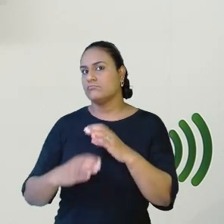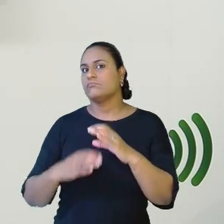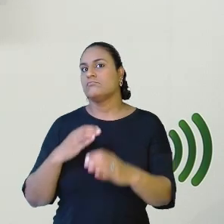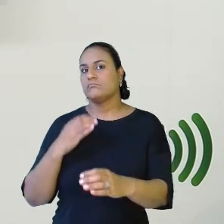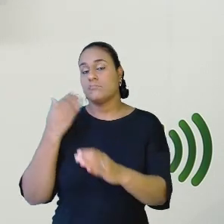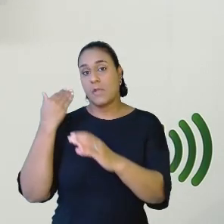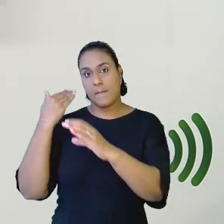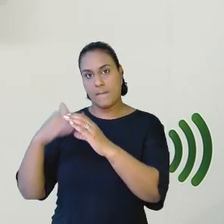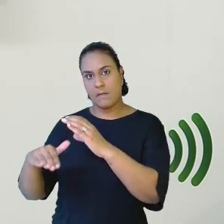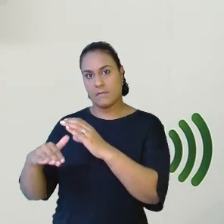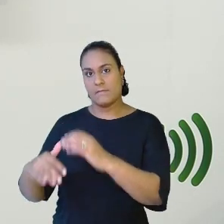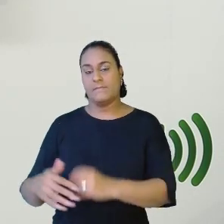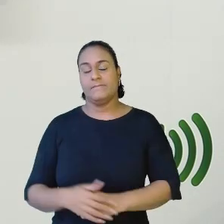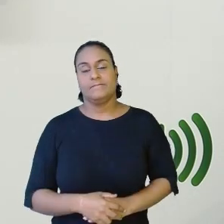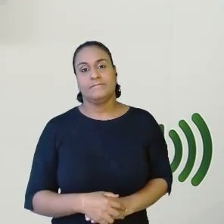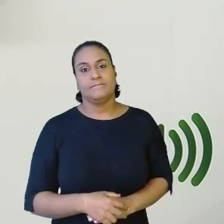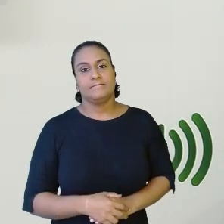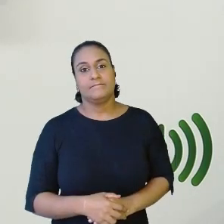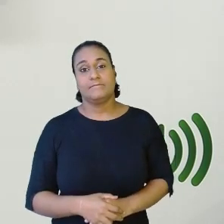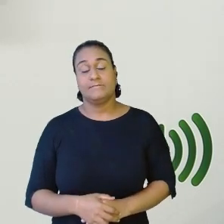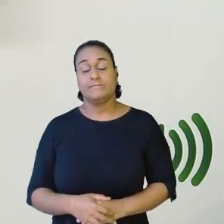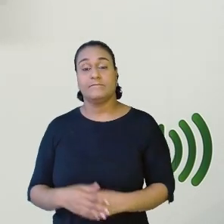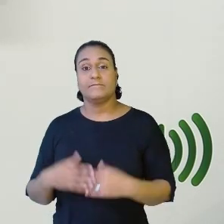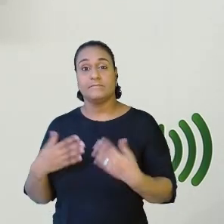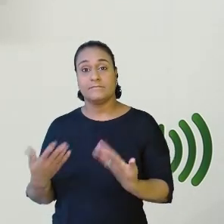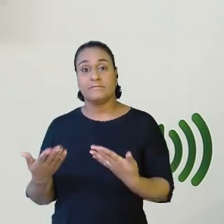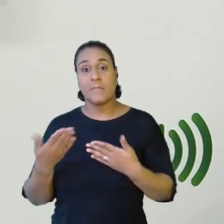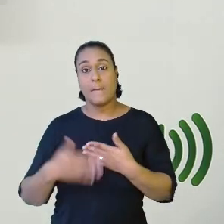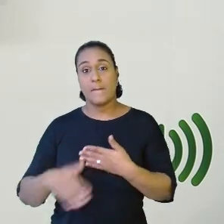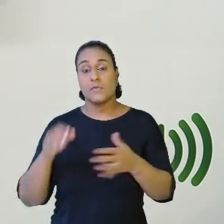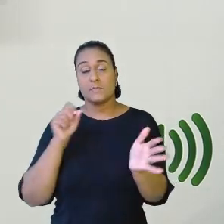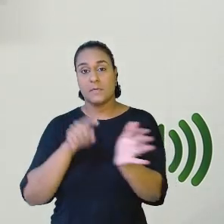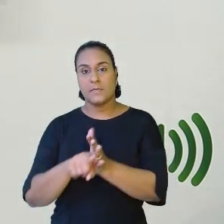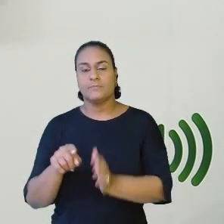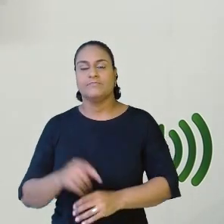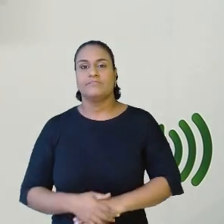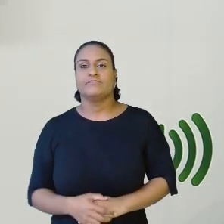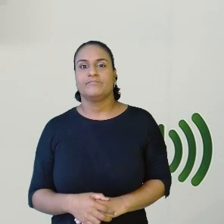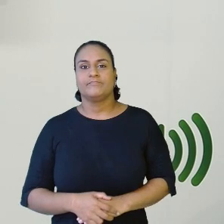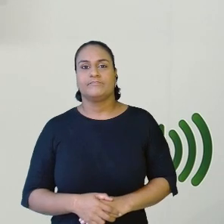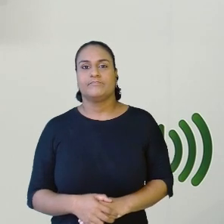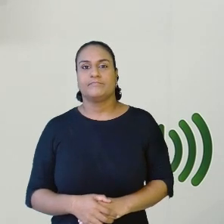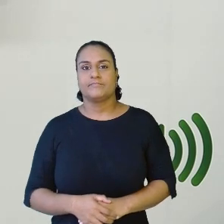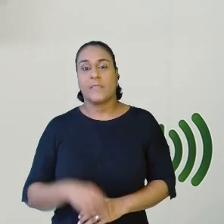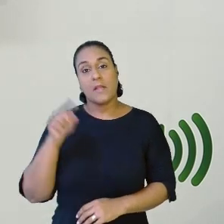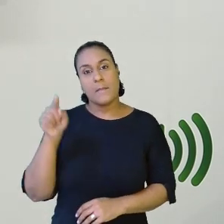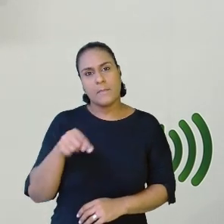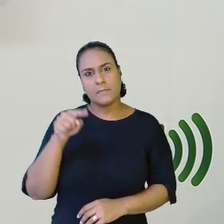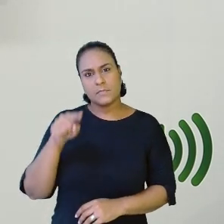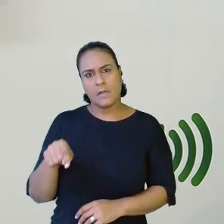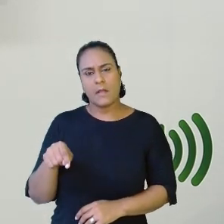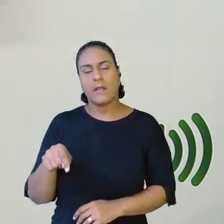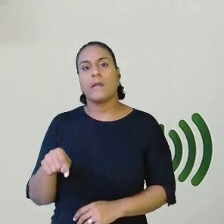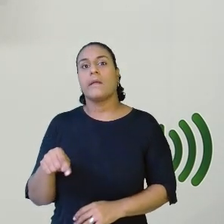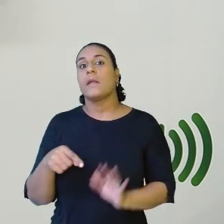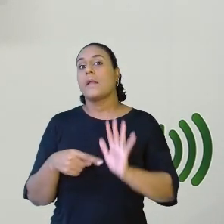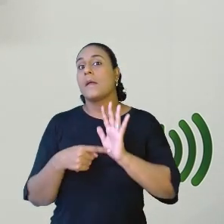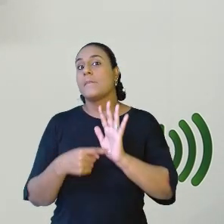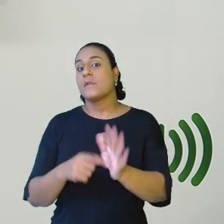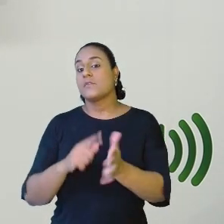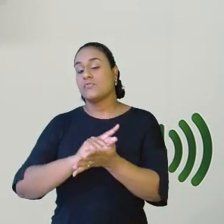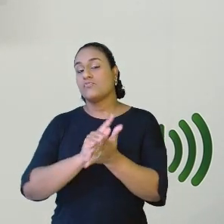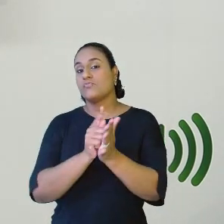de e-mail. E aí, vamos para a próxima pergunta. Marque a alternativa que apresenta um